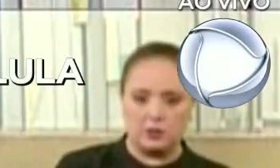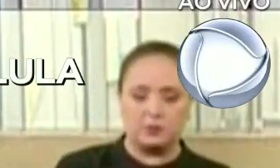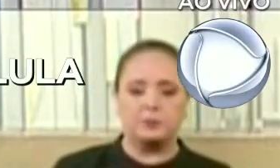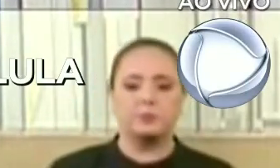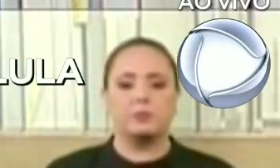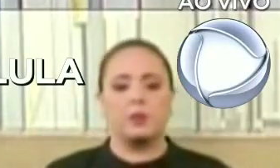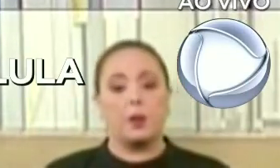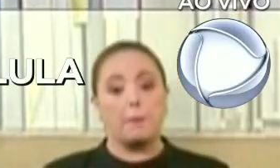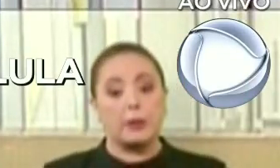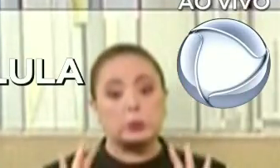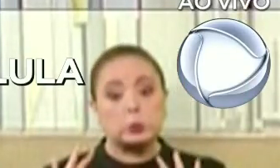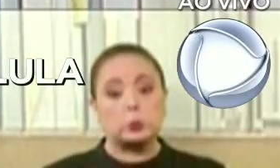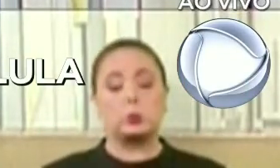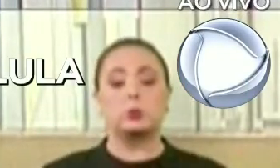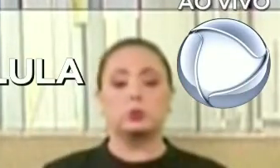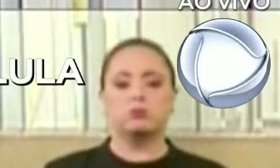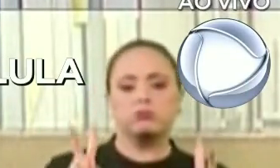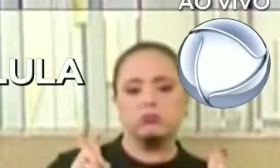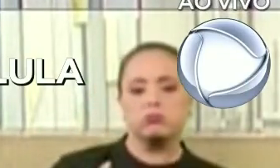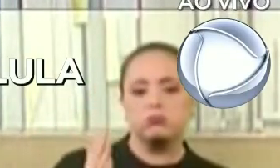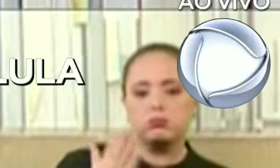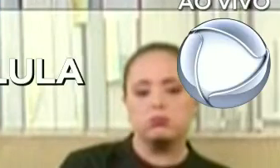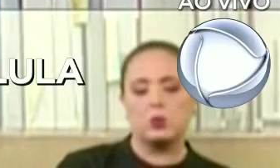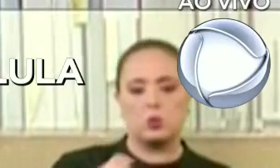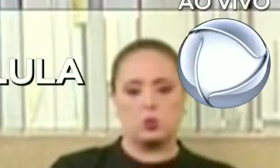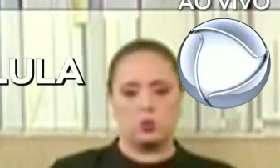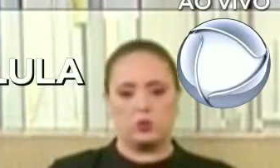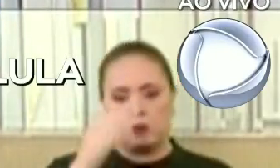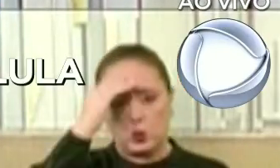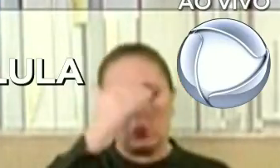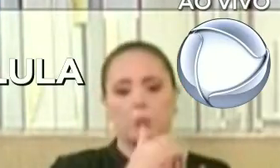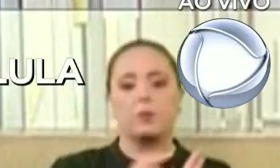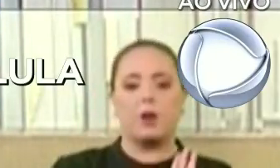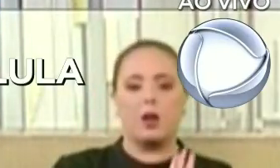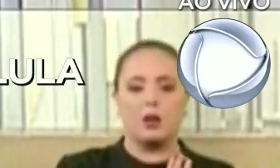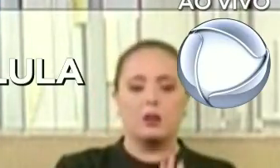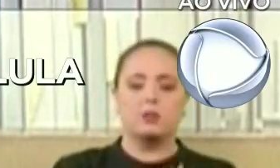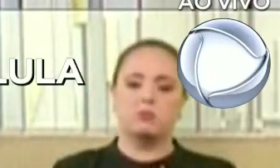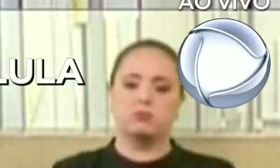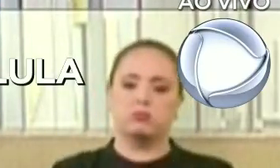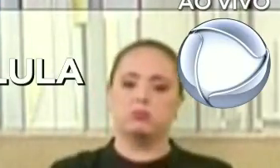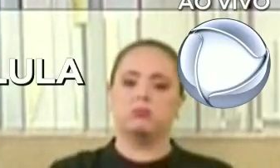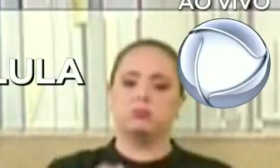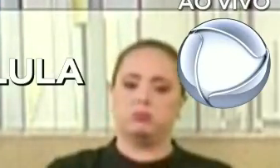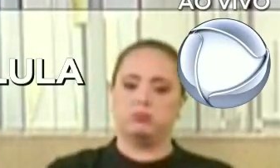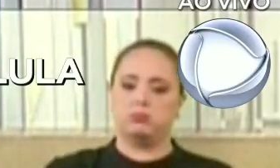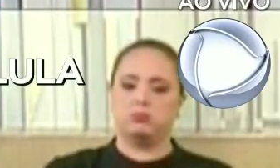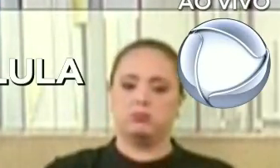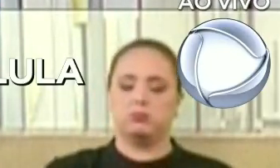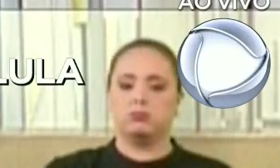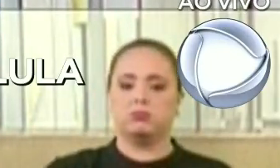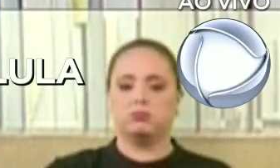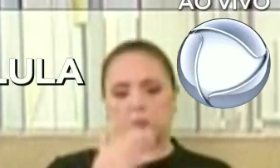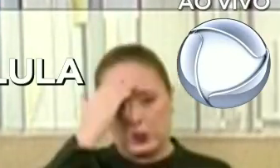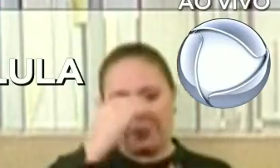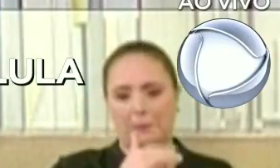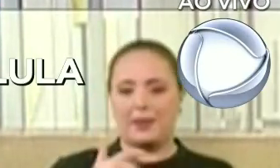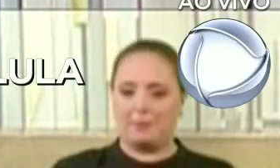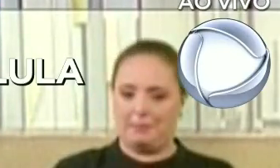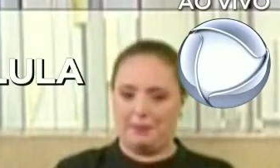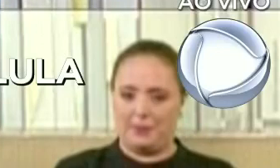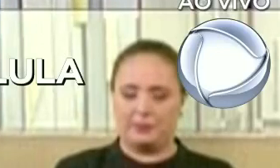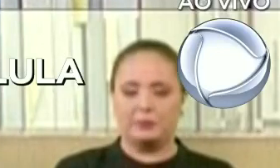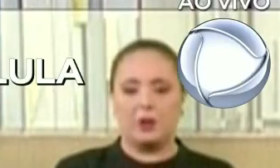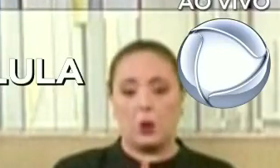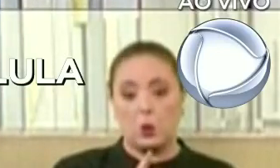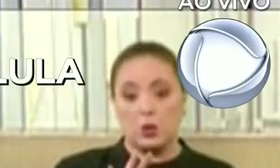Mas todos os julgados se fazem nos termos da lei e as instituições judiciais cumprem seu papel. O rito que